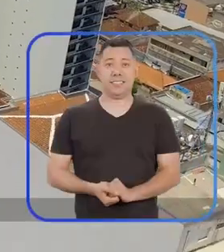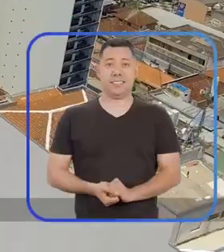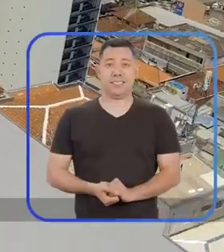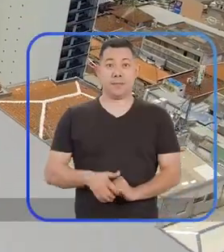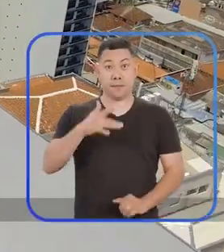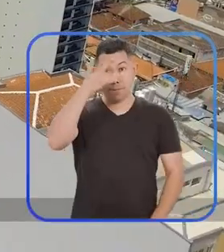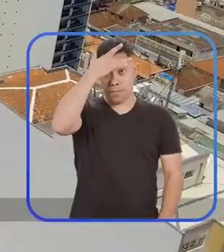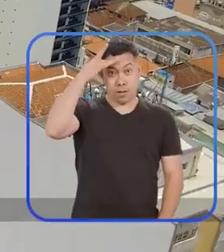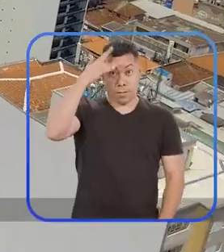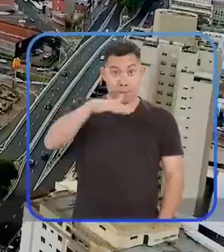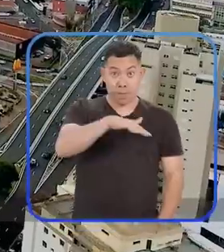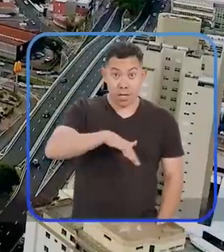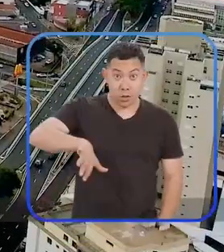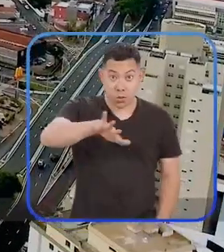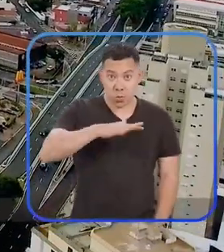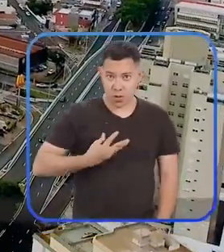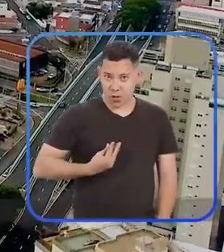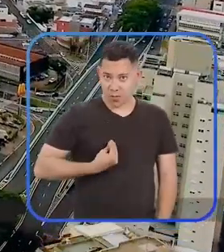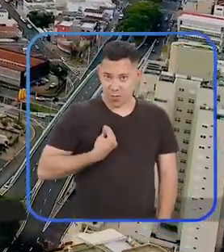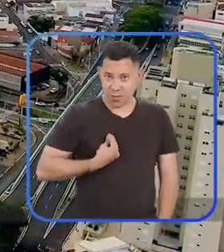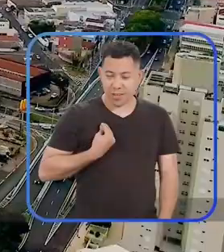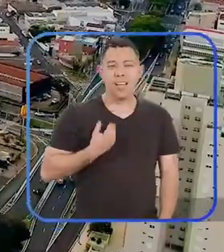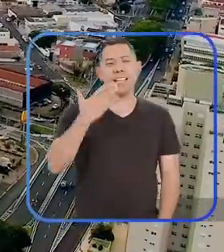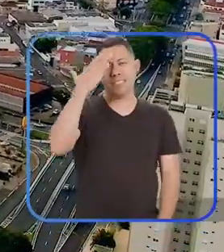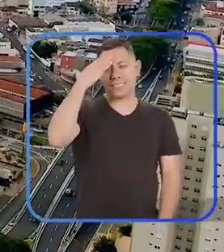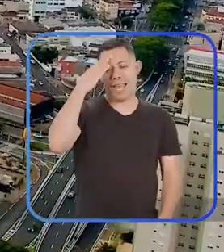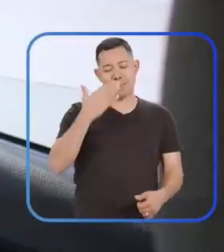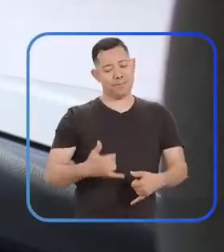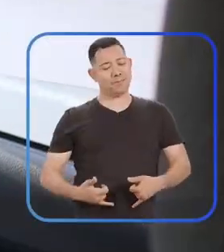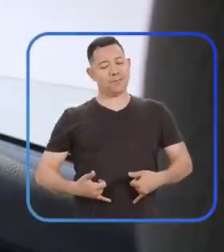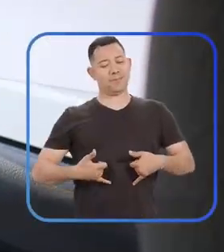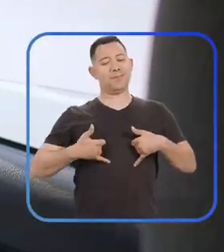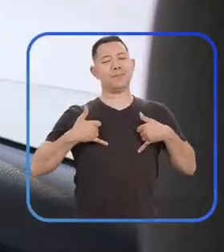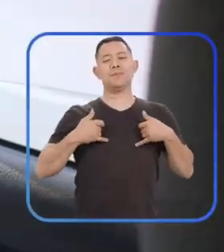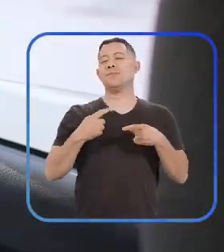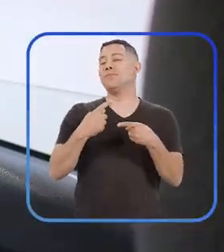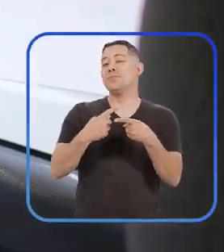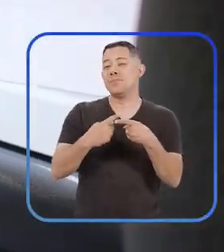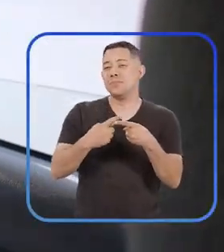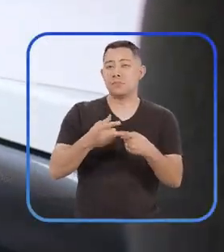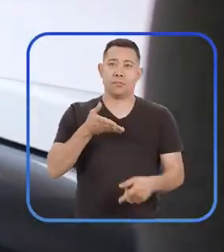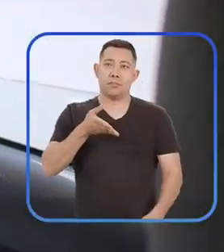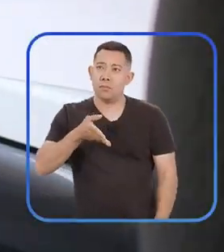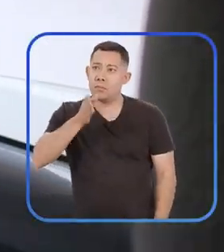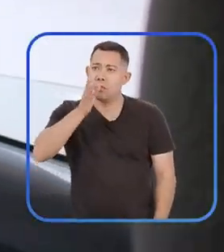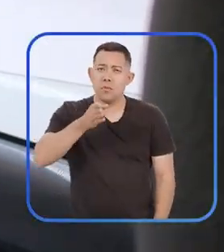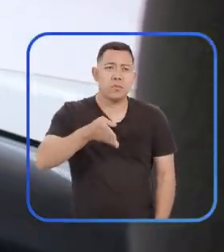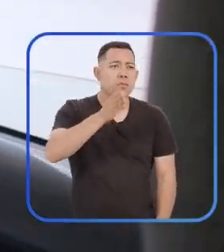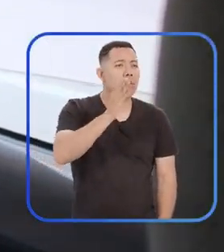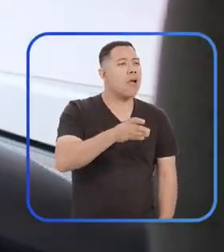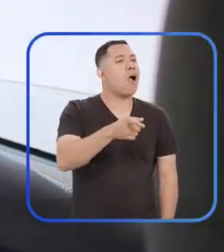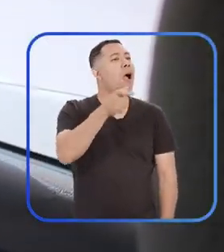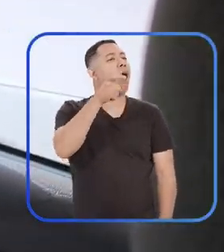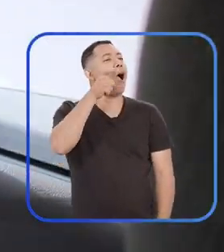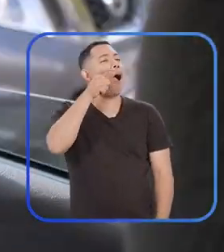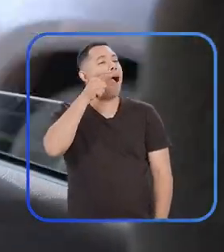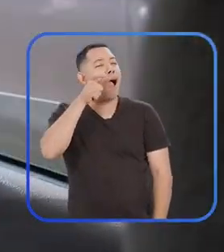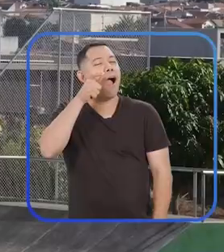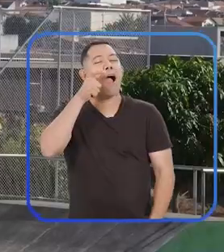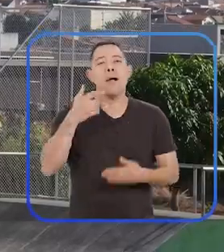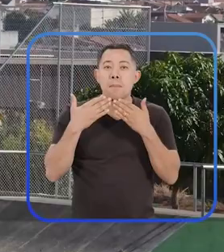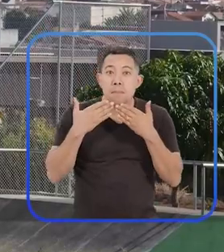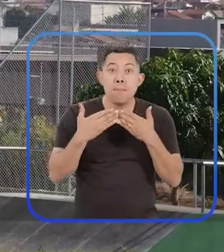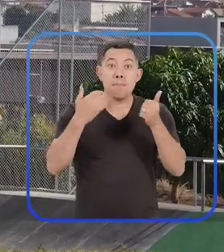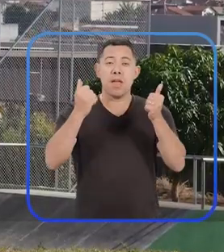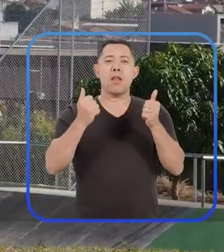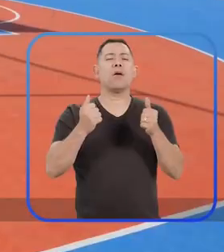Quem vive em Franca sabe bem de onde vem o orgulho de estar aqui. Vem de quando a gente anda pela cidade e vê que ela só melhora.